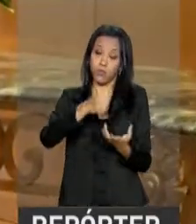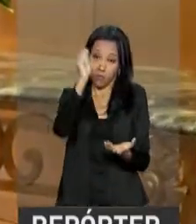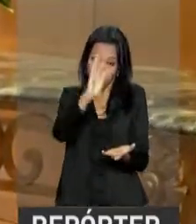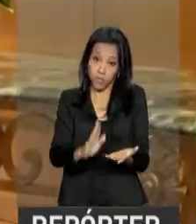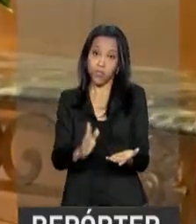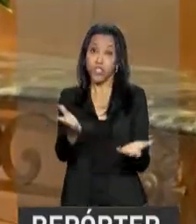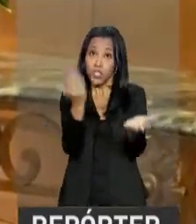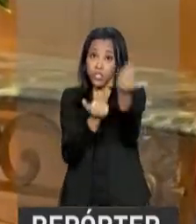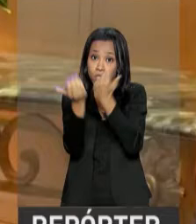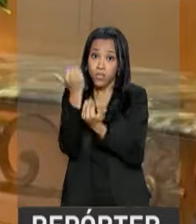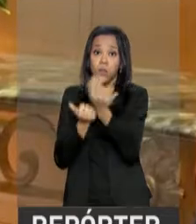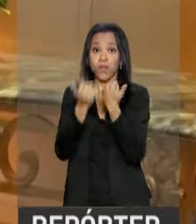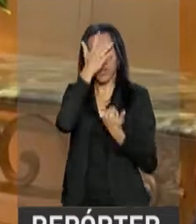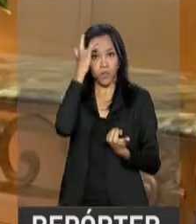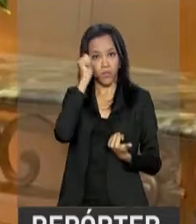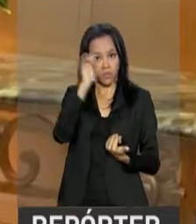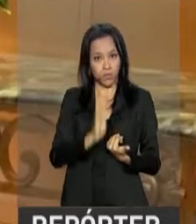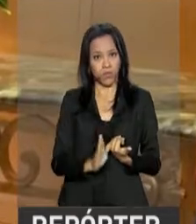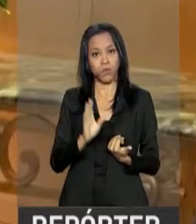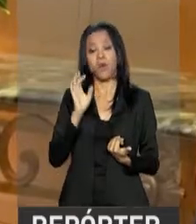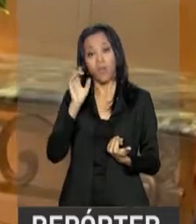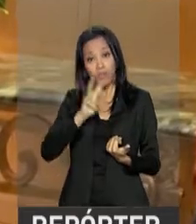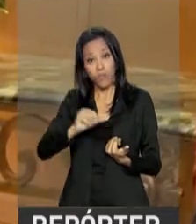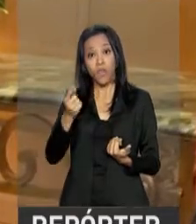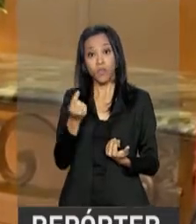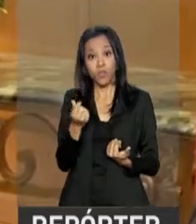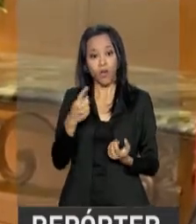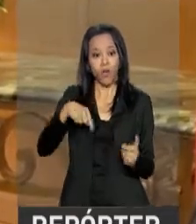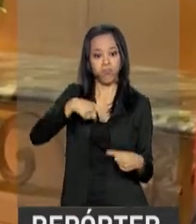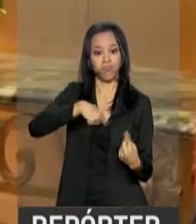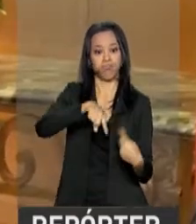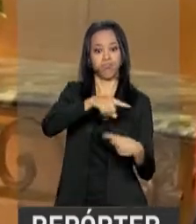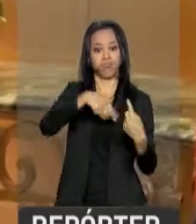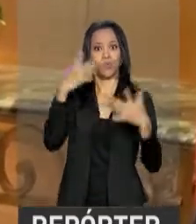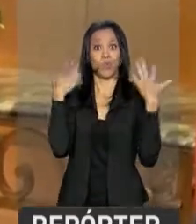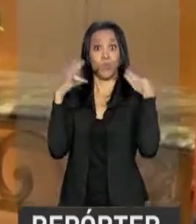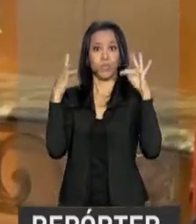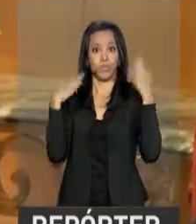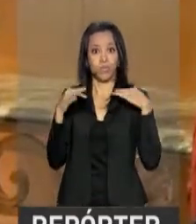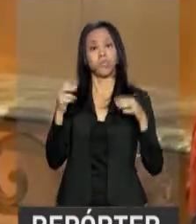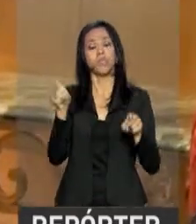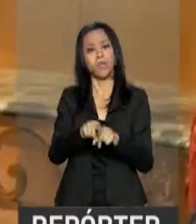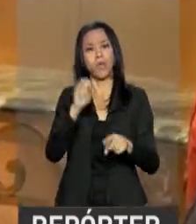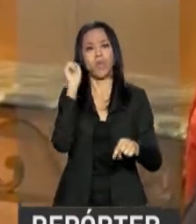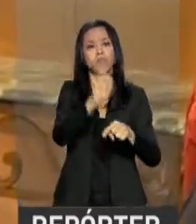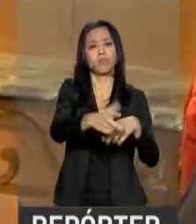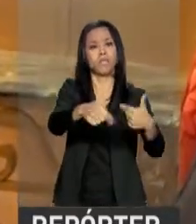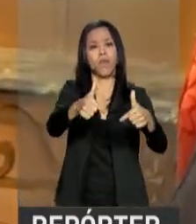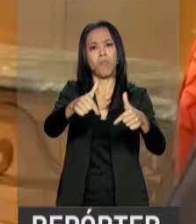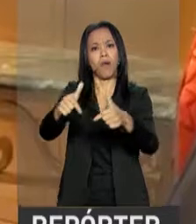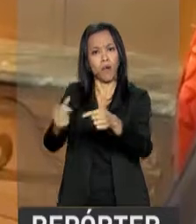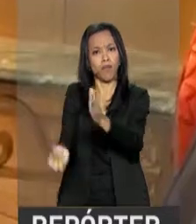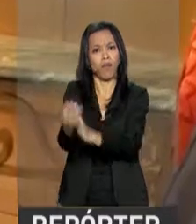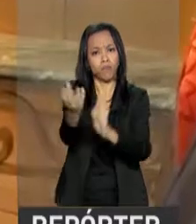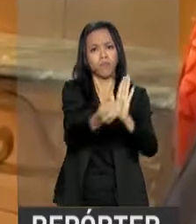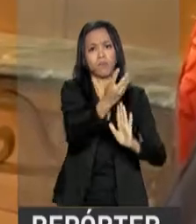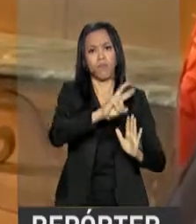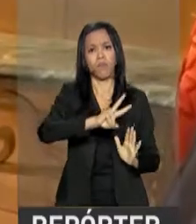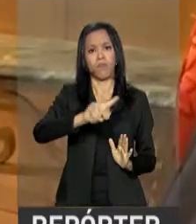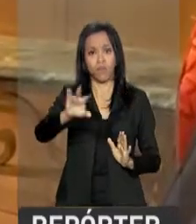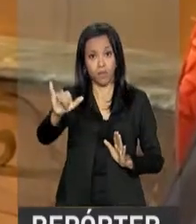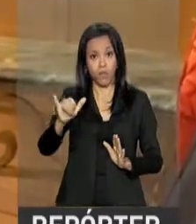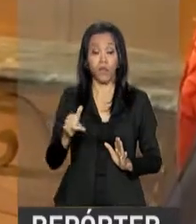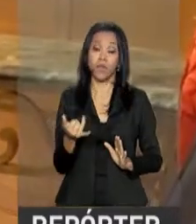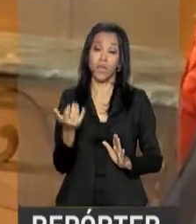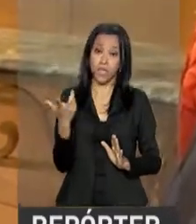nosso país é difícil não só vai aumentar a receita do turismo vai gerar empregos que o tema é desse encontro de encontro